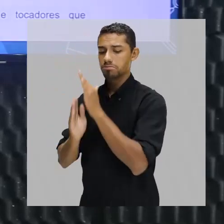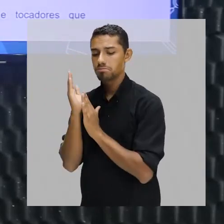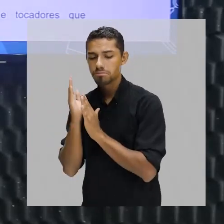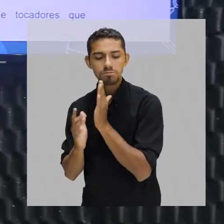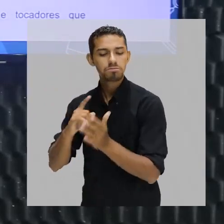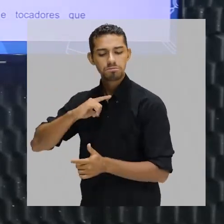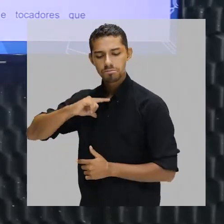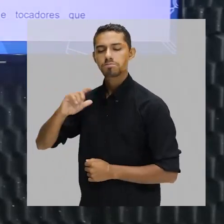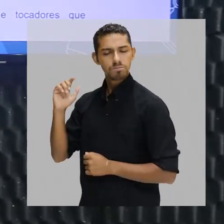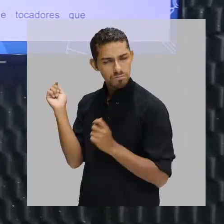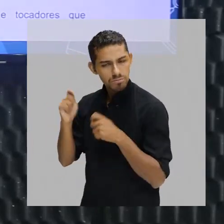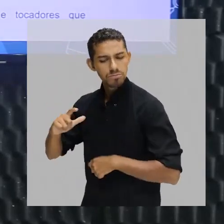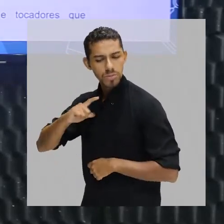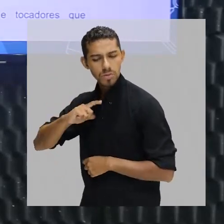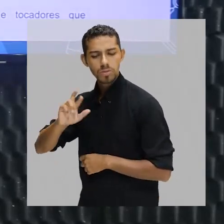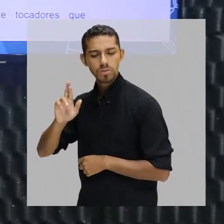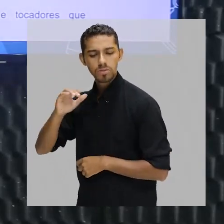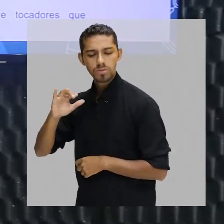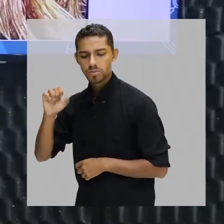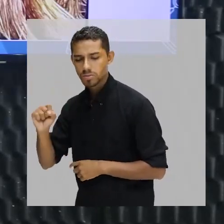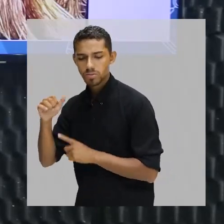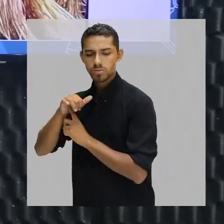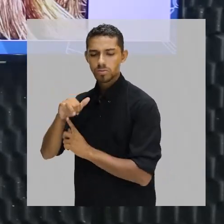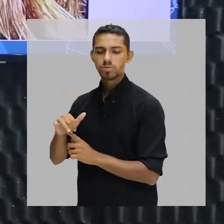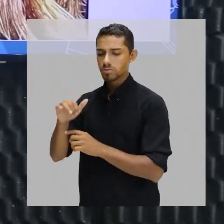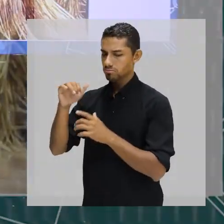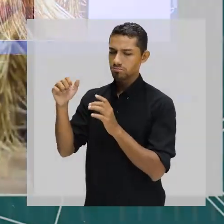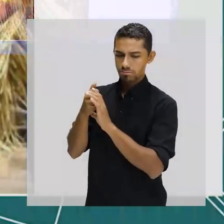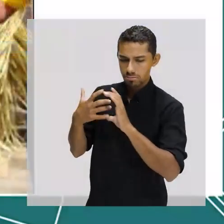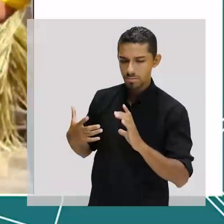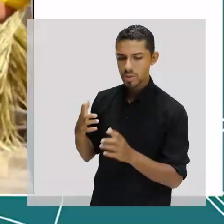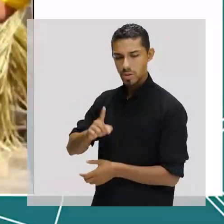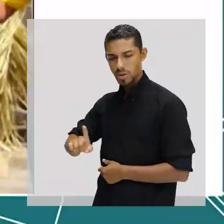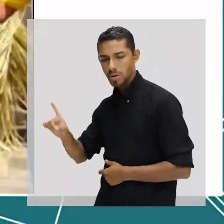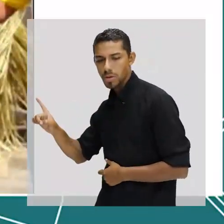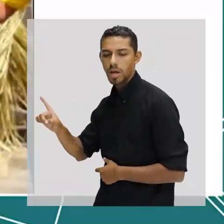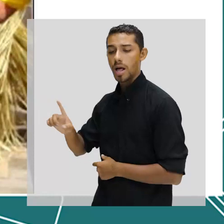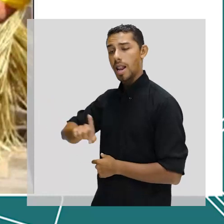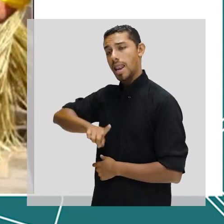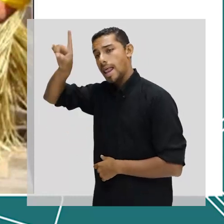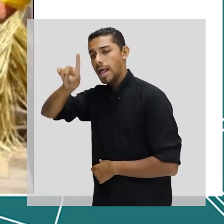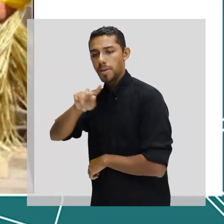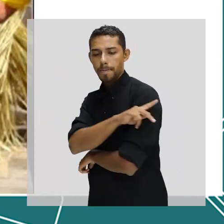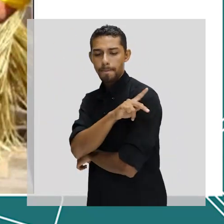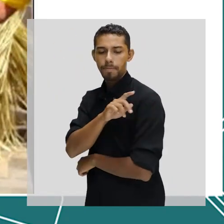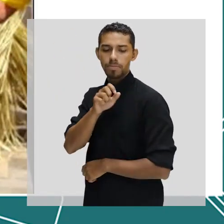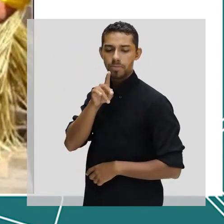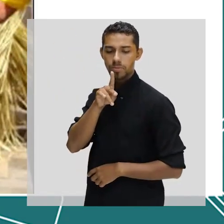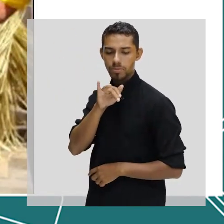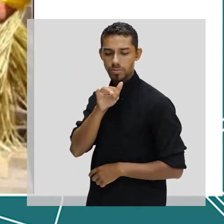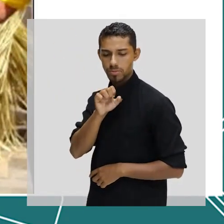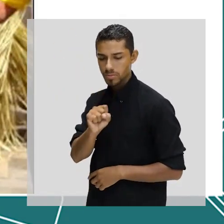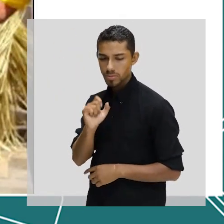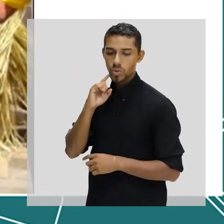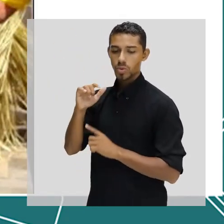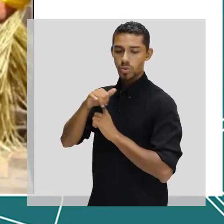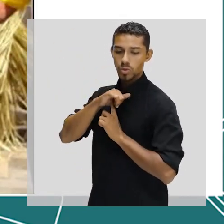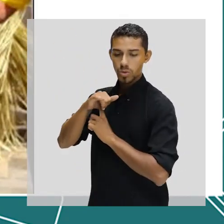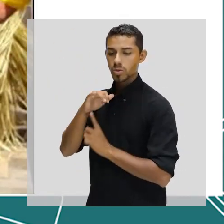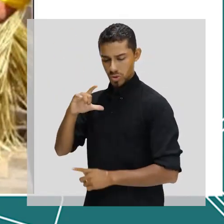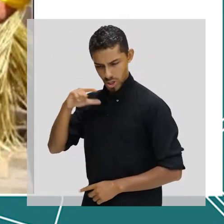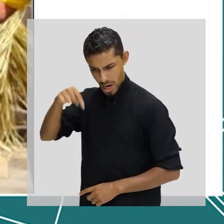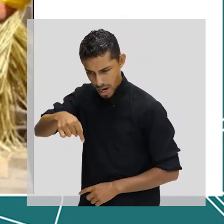Baixada, tem muitos ranchos com características bem marcantes. Ó, o reisado do Piauí, voltando, reisado Meu Boi.